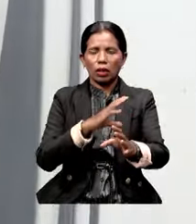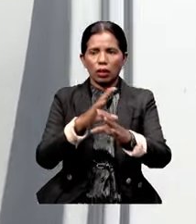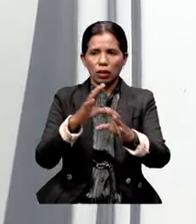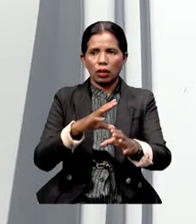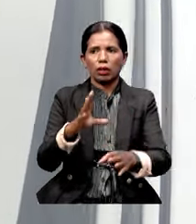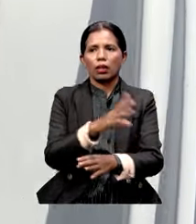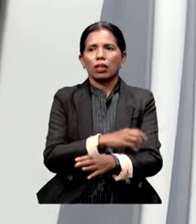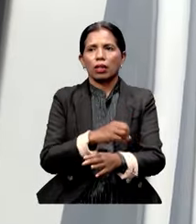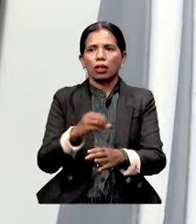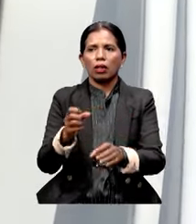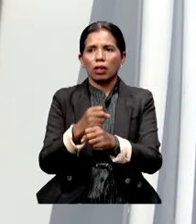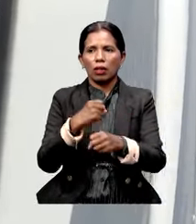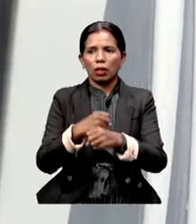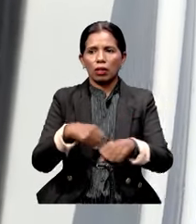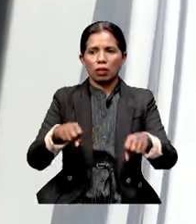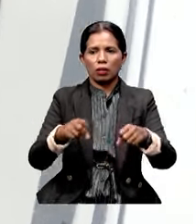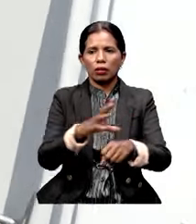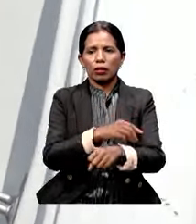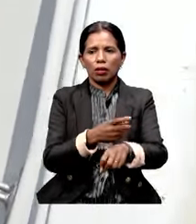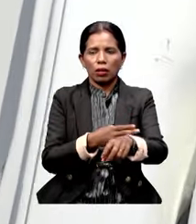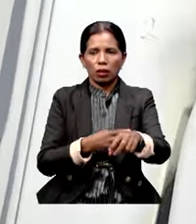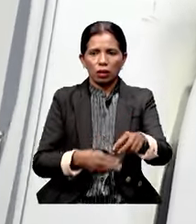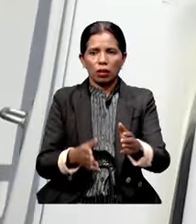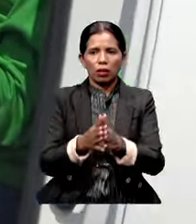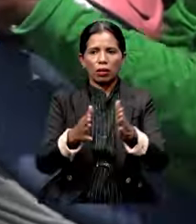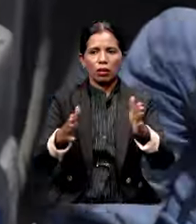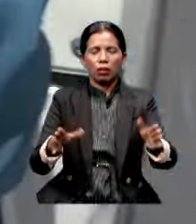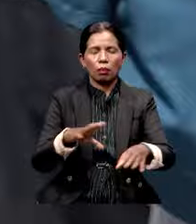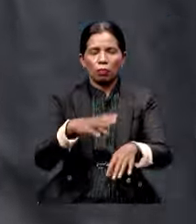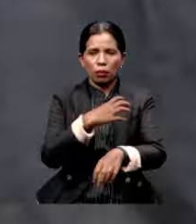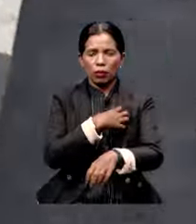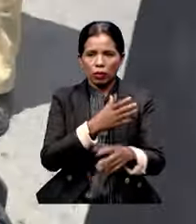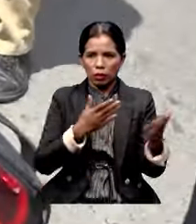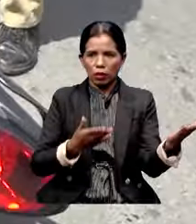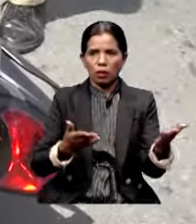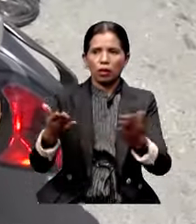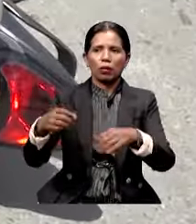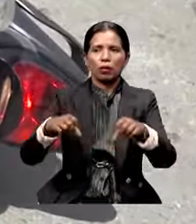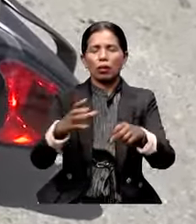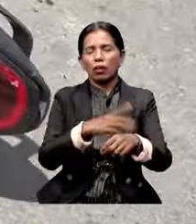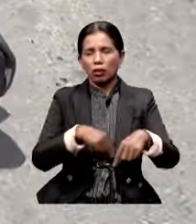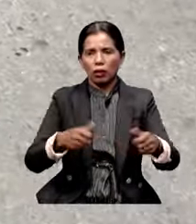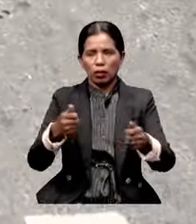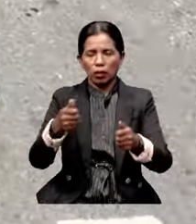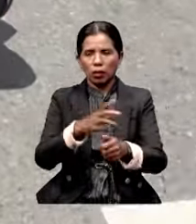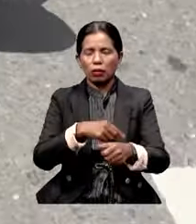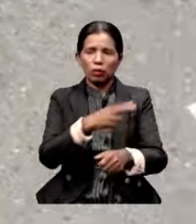Nioramatan, onde resulta motorista Aincanec Bot, no Polícia Trânsito Loriqueiras Motorista Neba, Hospital